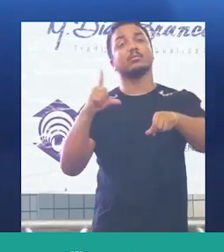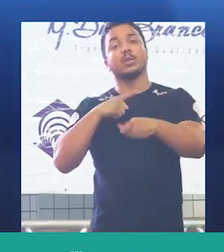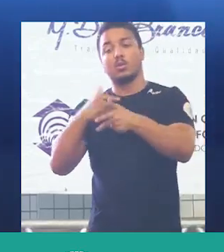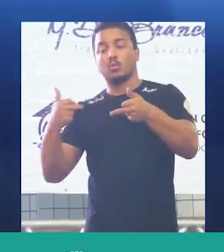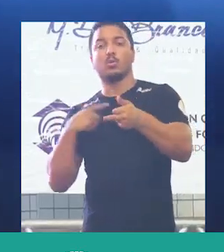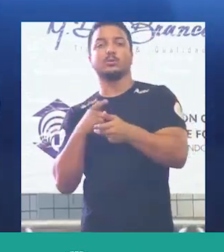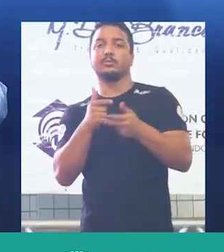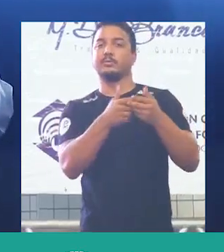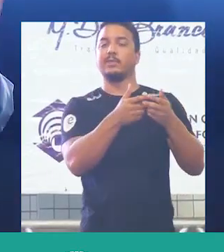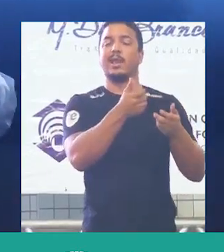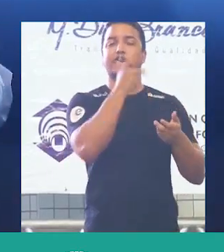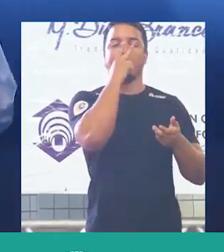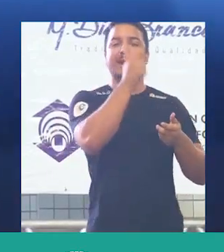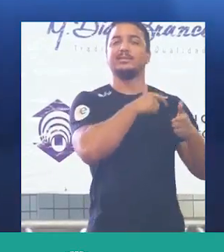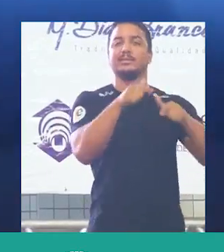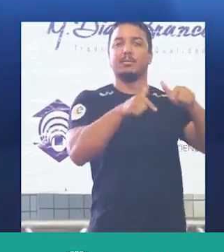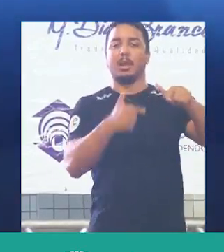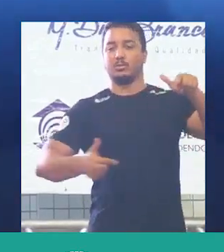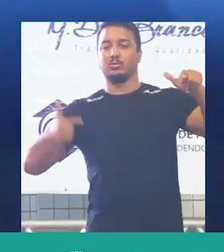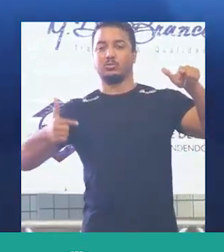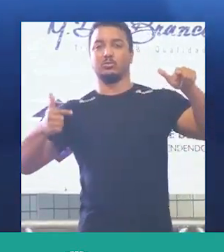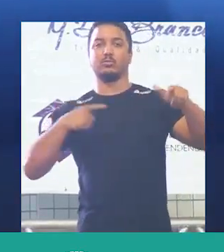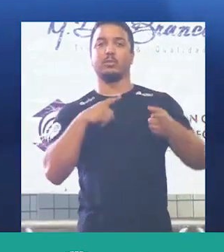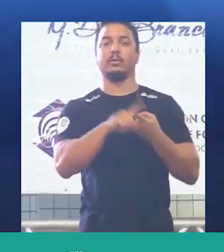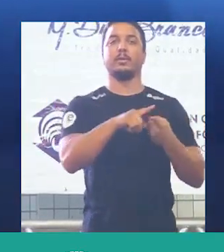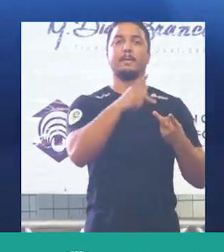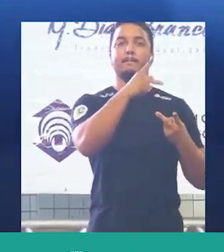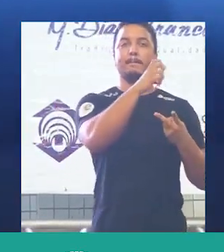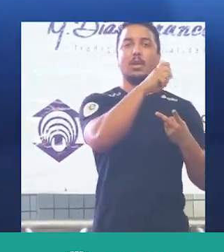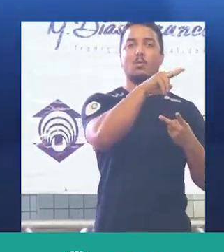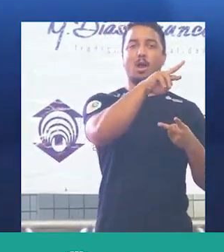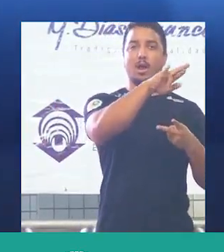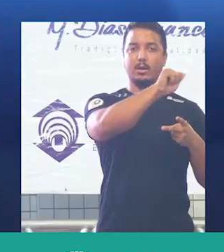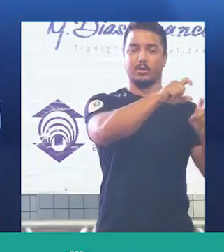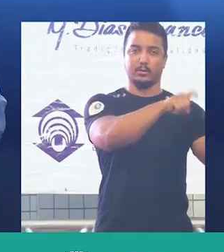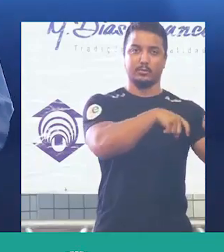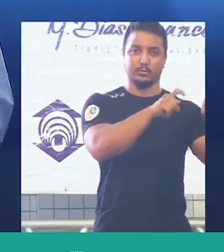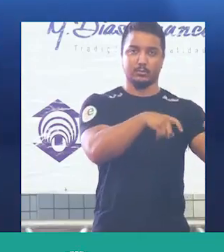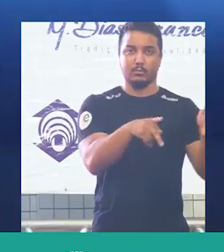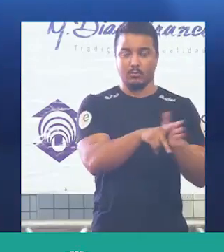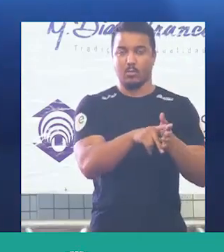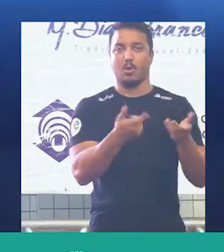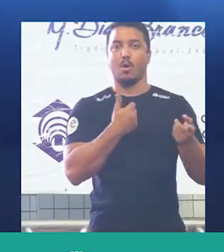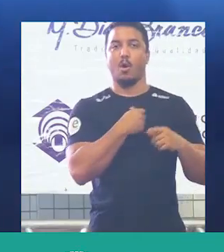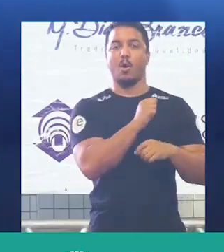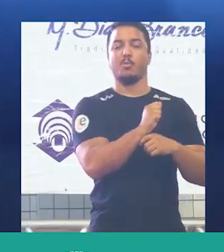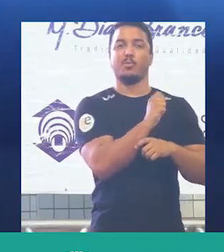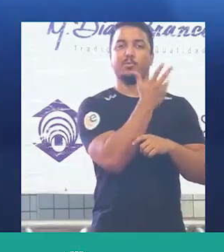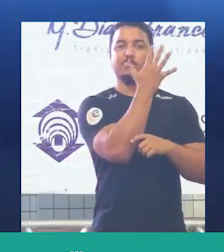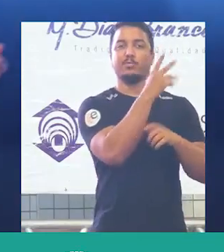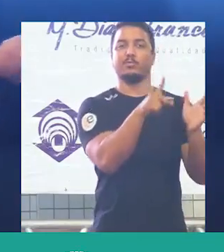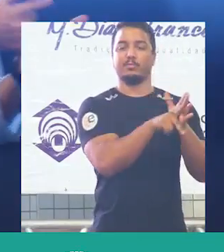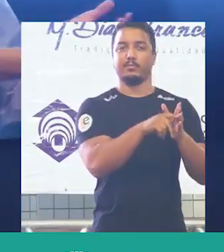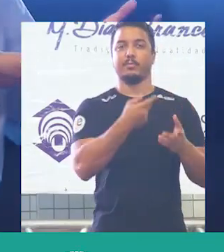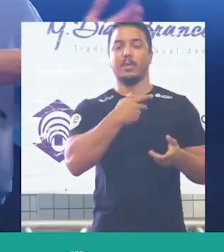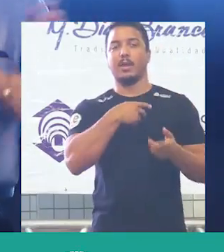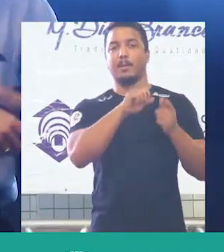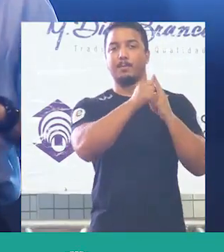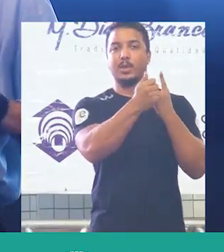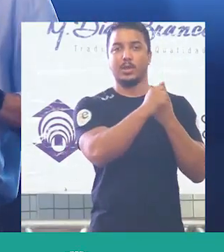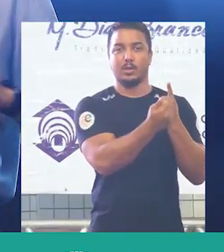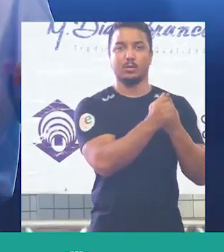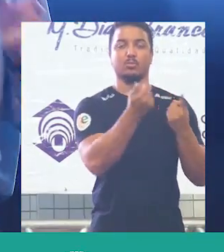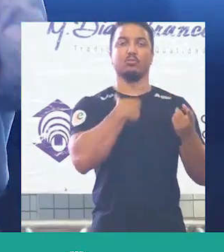atividades secundárias. Existe pecuária, existe plantação de milho, existe plantação de feijão, existe plantação